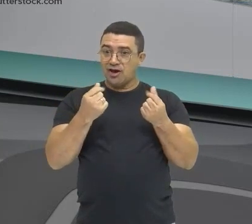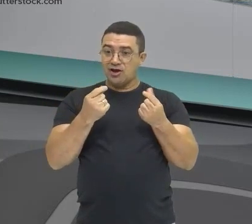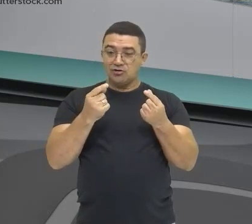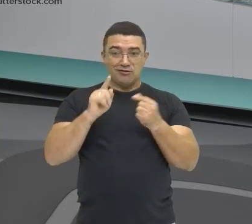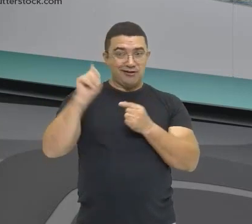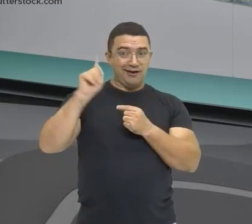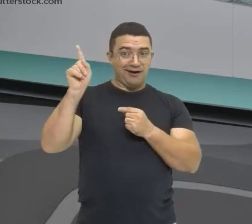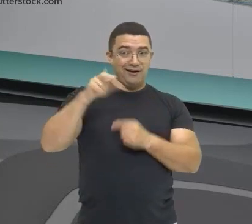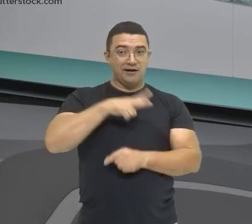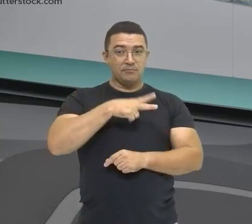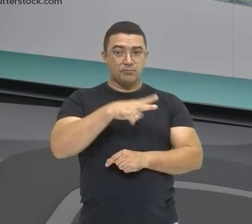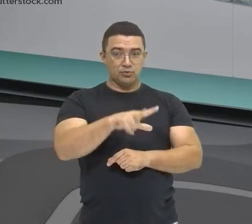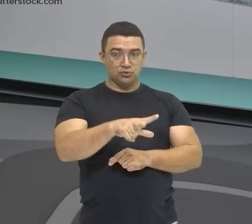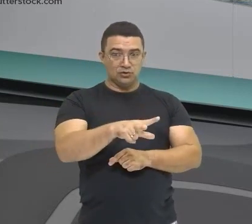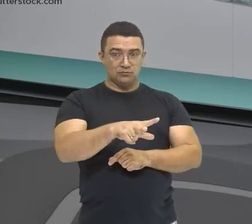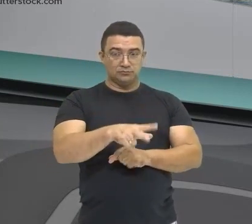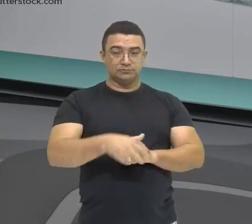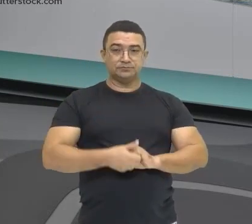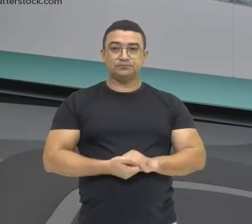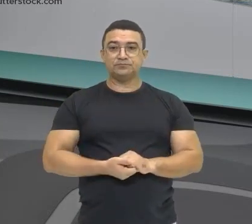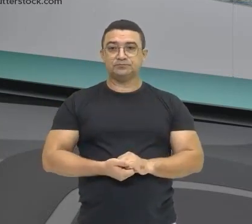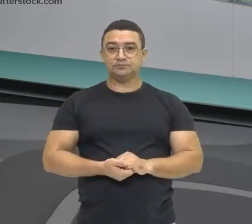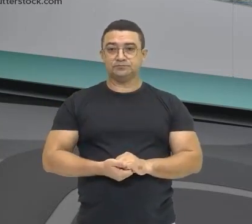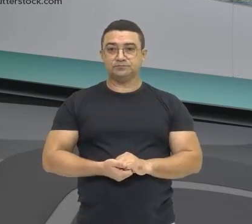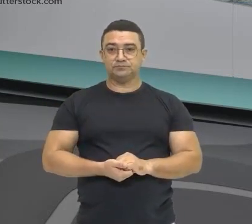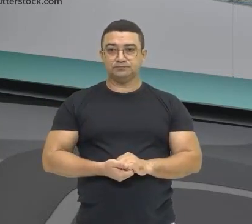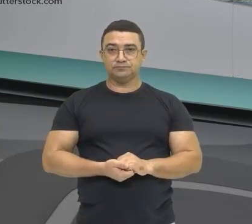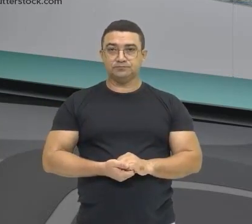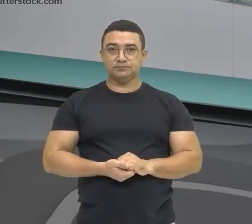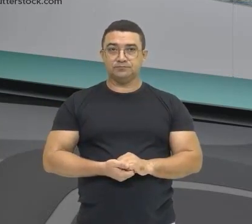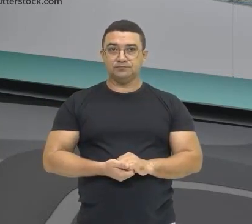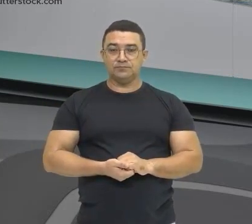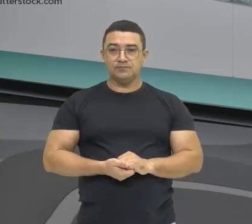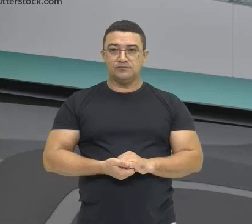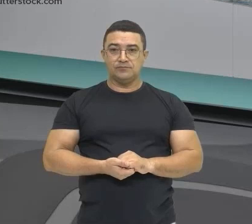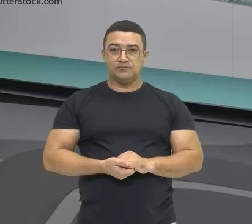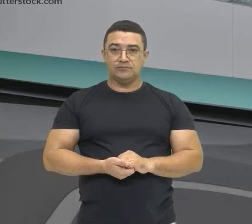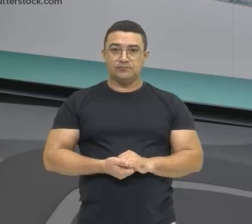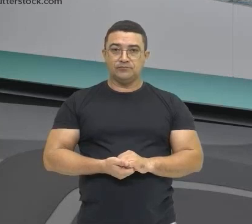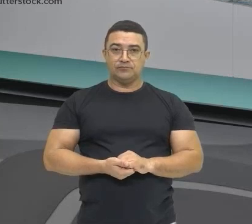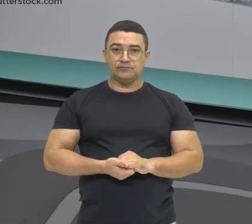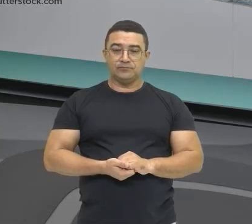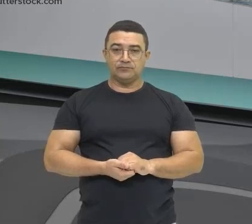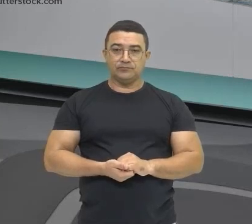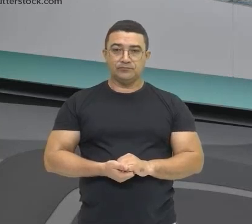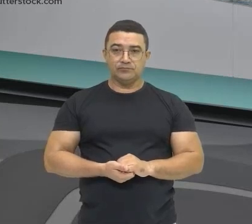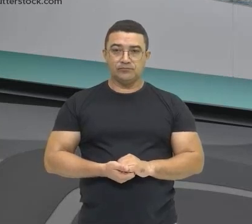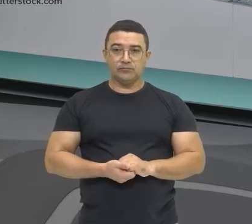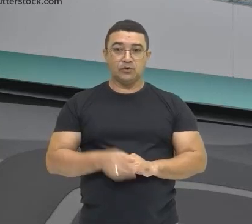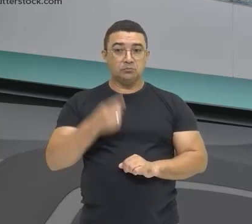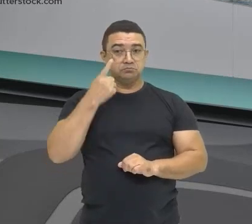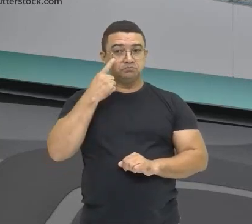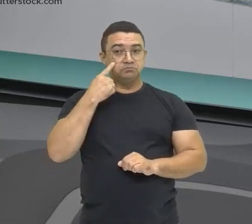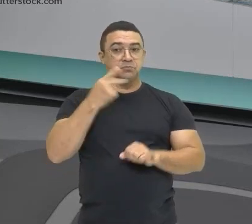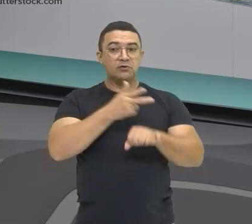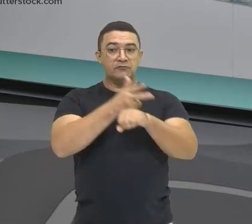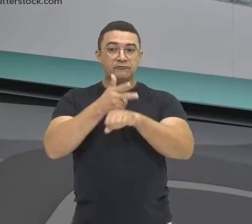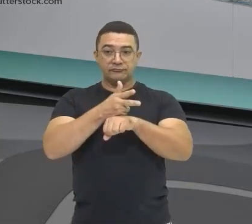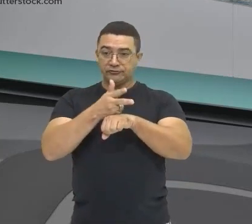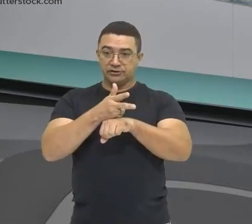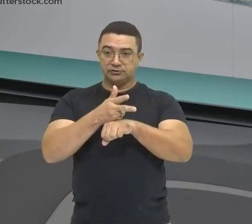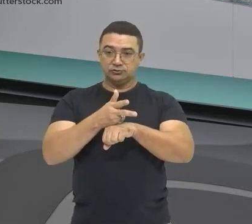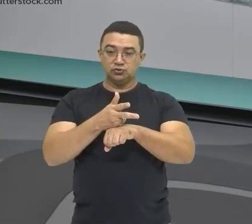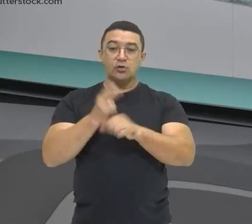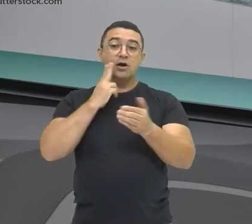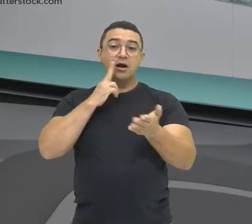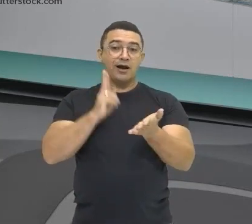interesses econômicos para Portugal, para a coroa portuguesa. Vamos então ao vídeo da carta. Vamos ler esse